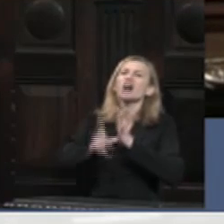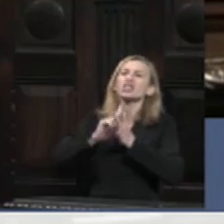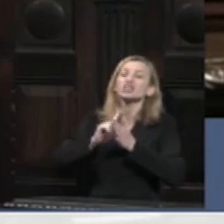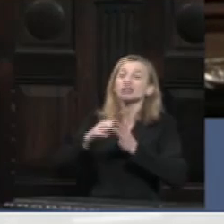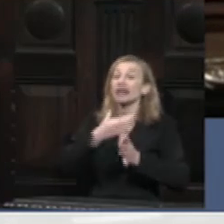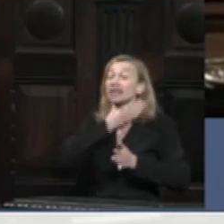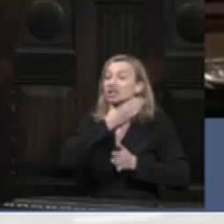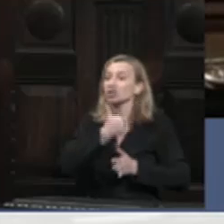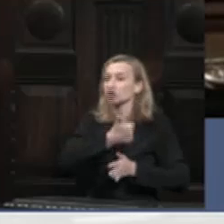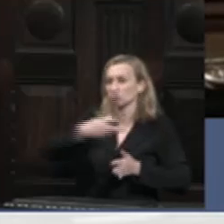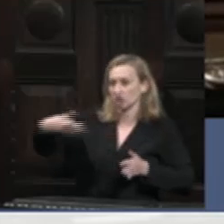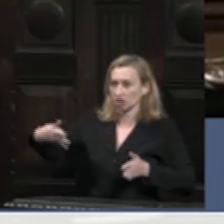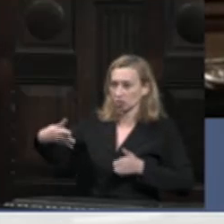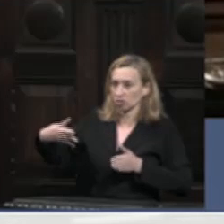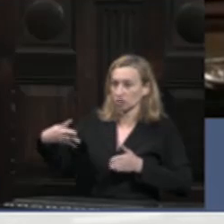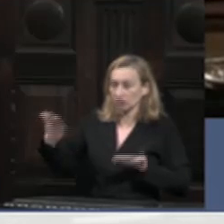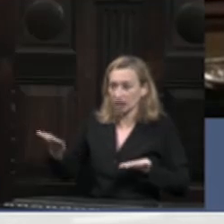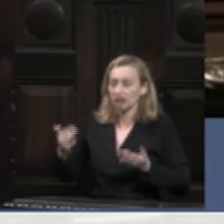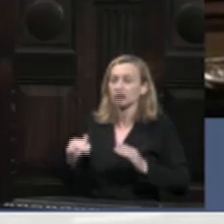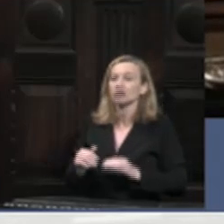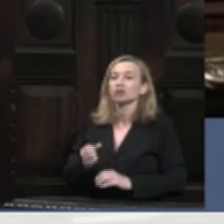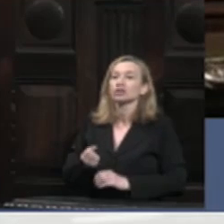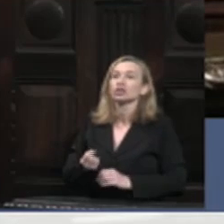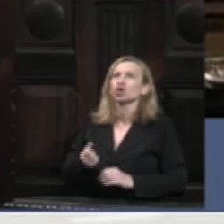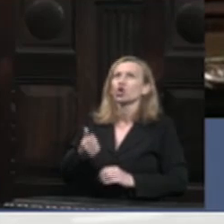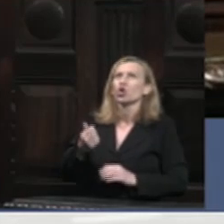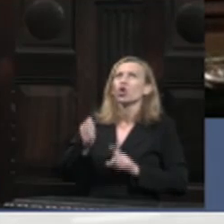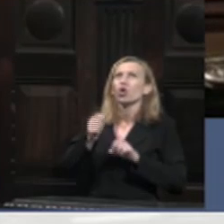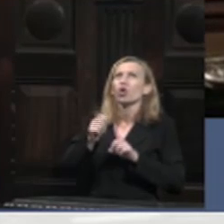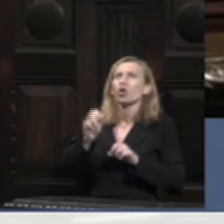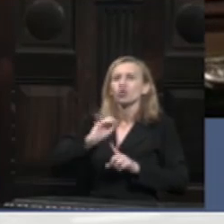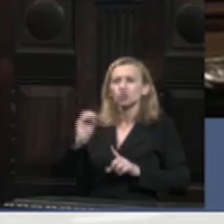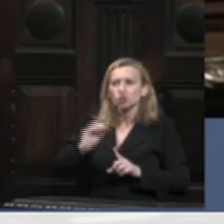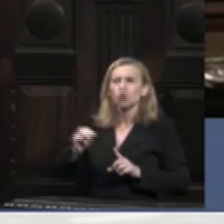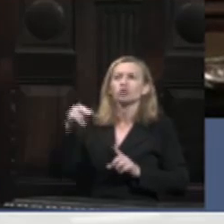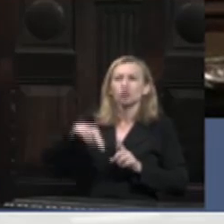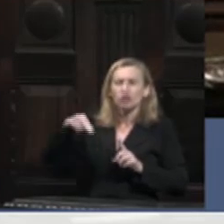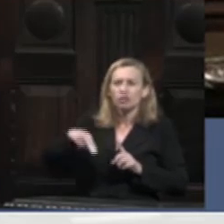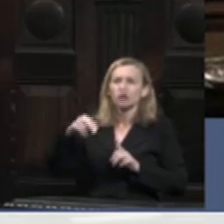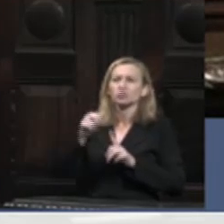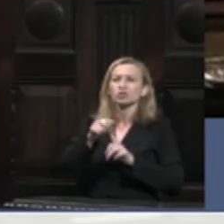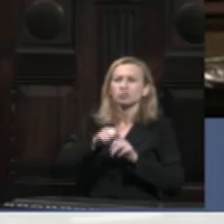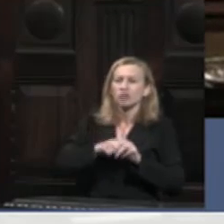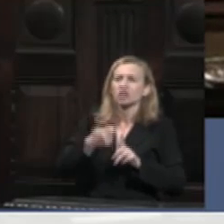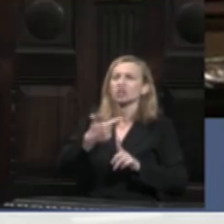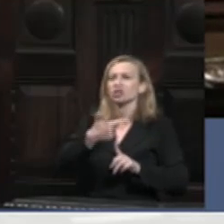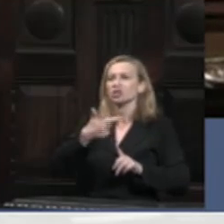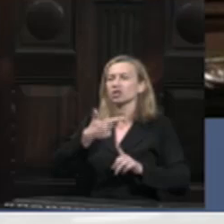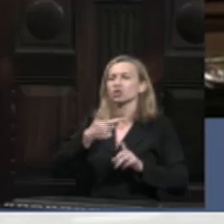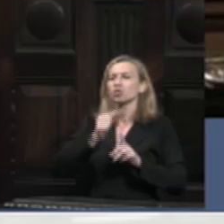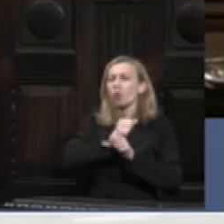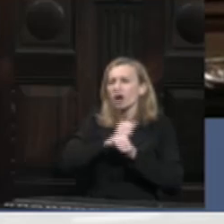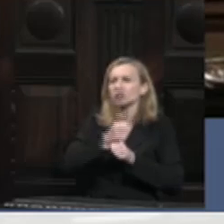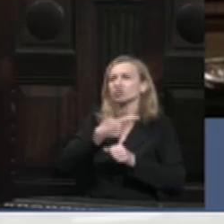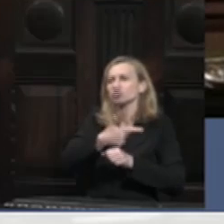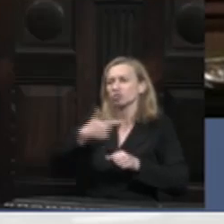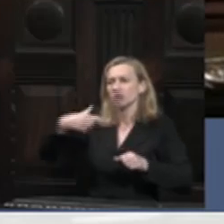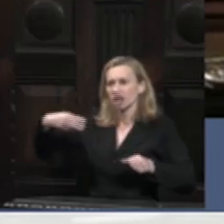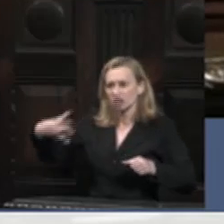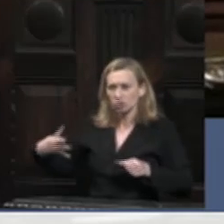percebo um elemento que parece alvissareiro, que é o aumento progressivo no